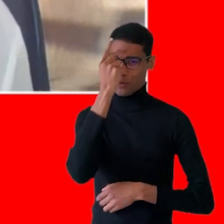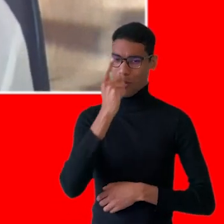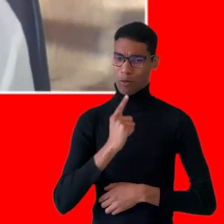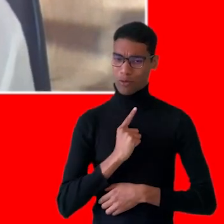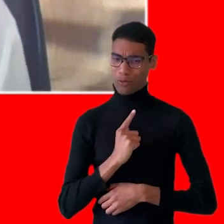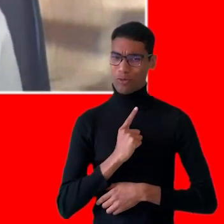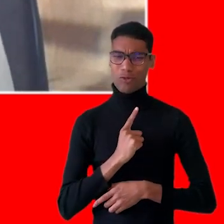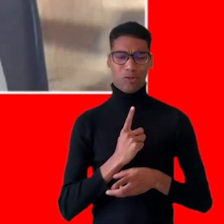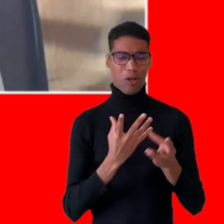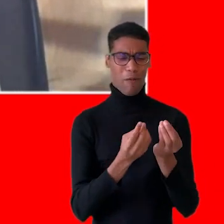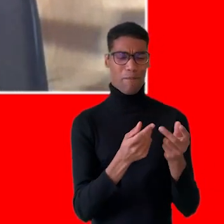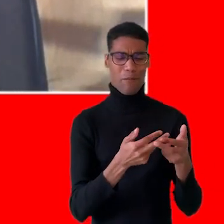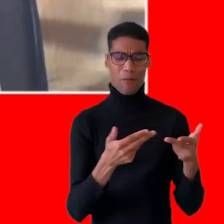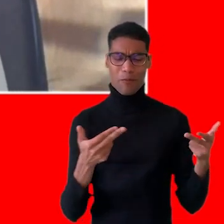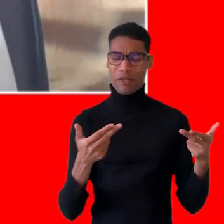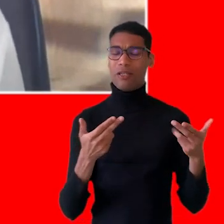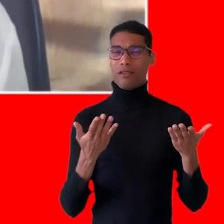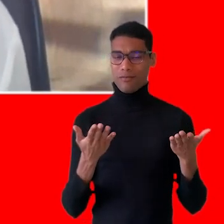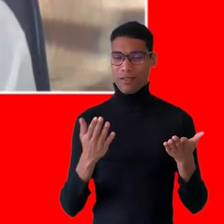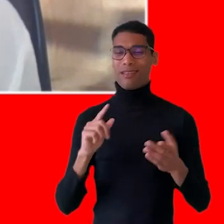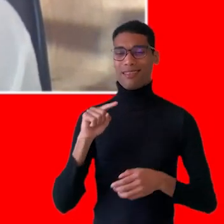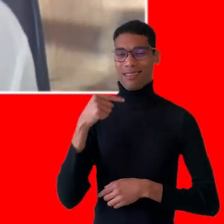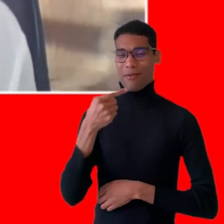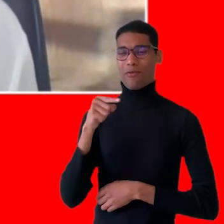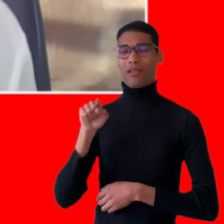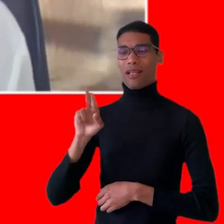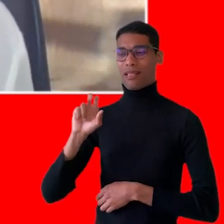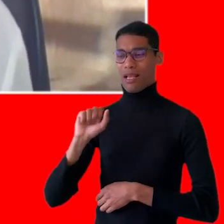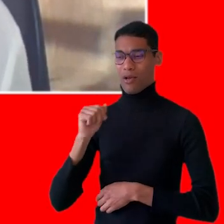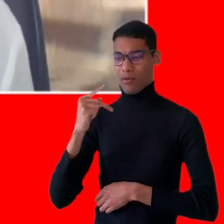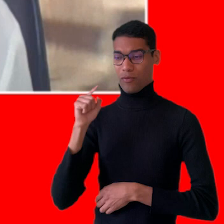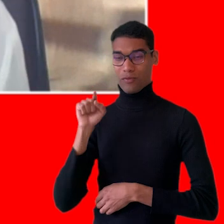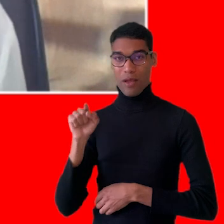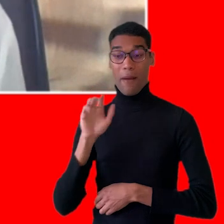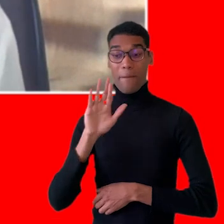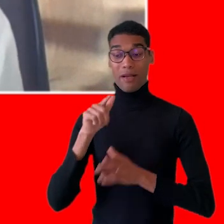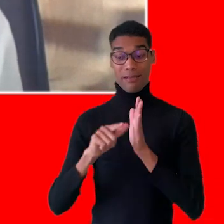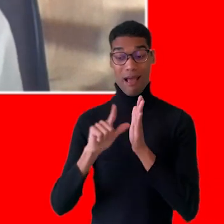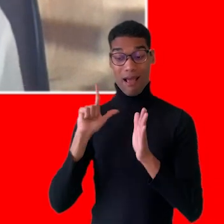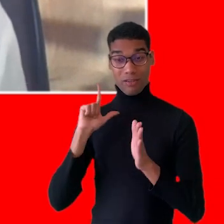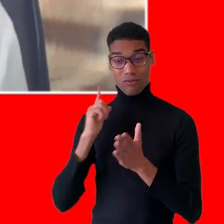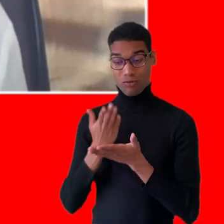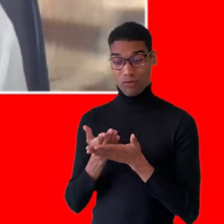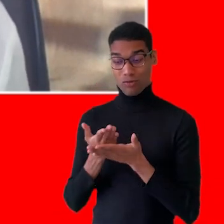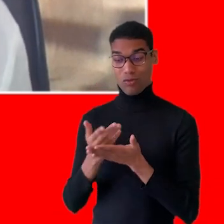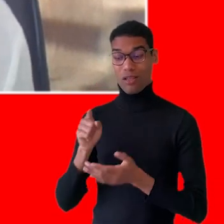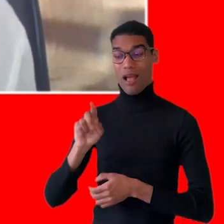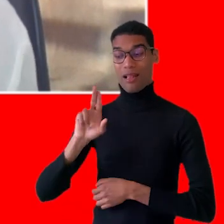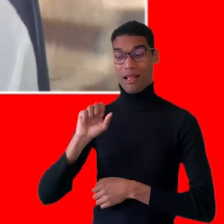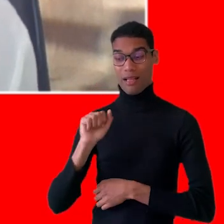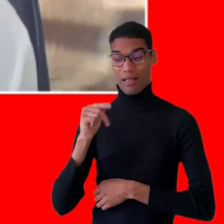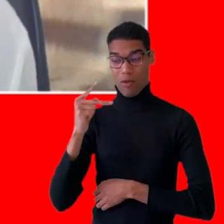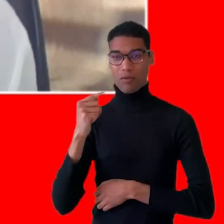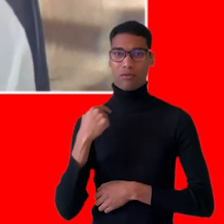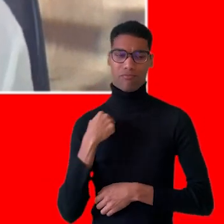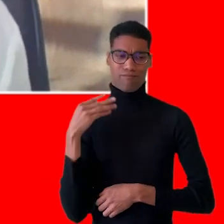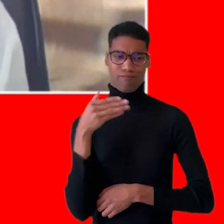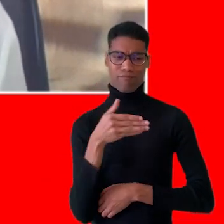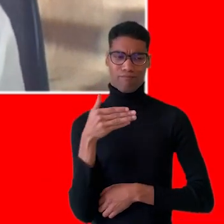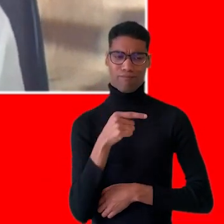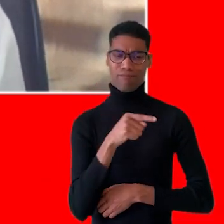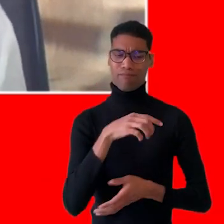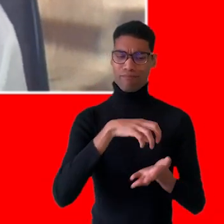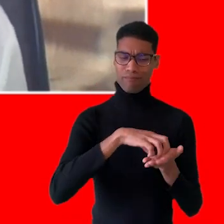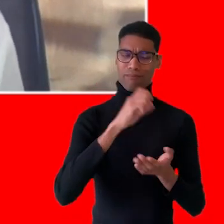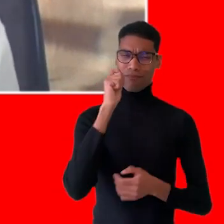como estudante, depois na Universidade de São Paulo, mas antes de chegar na universidade. Então, hoje o